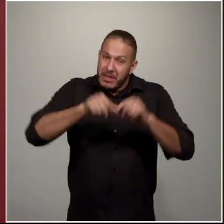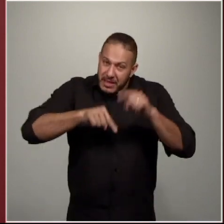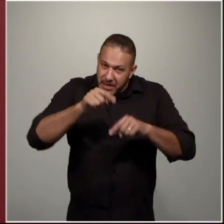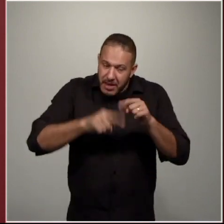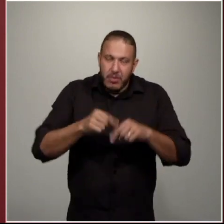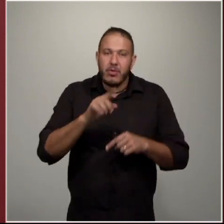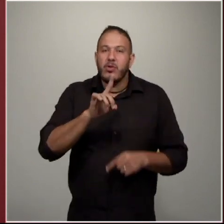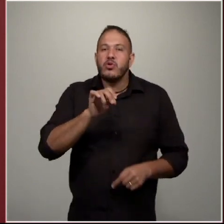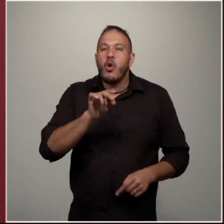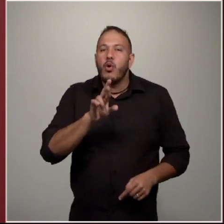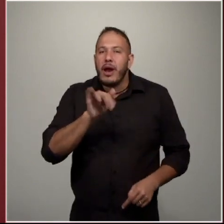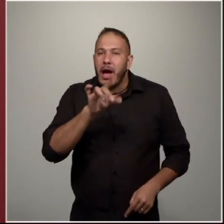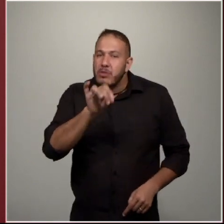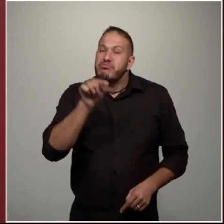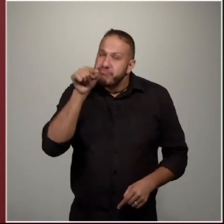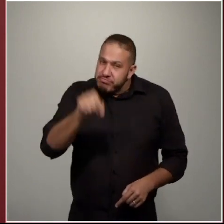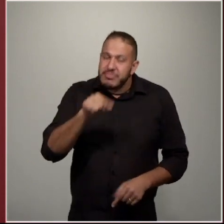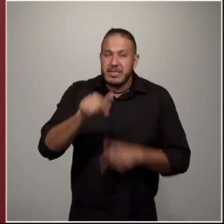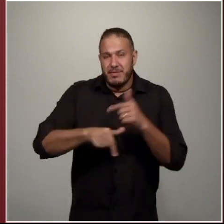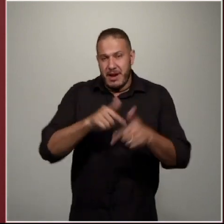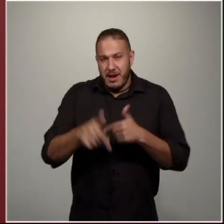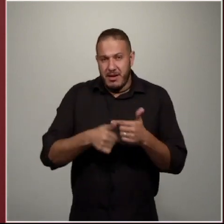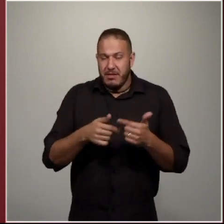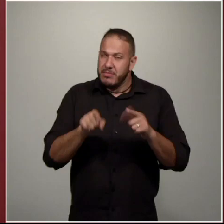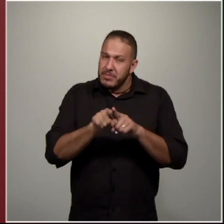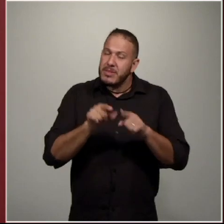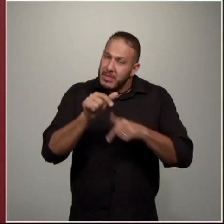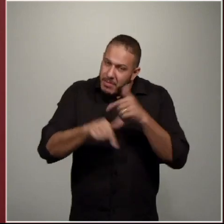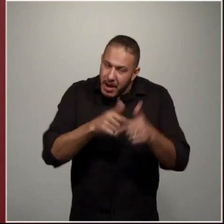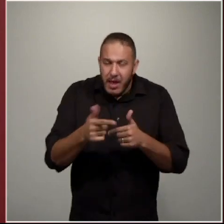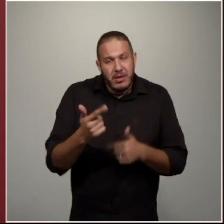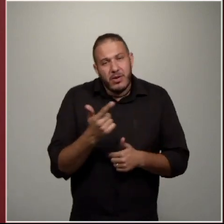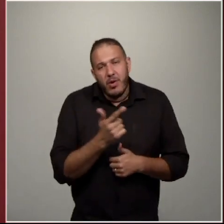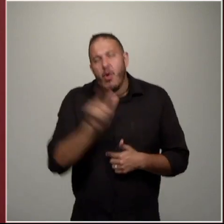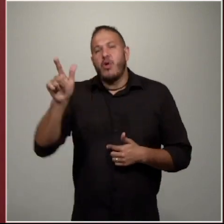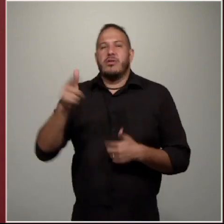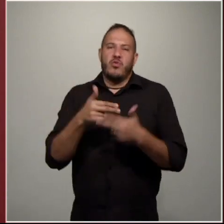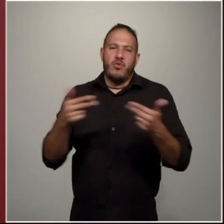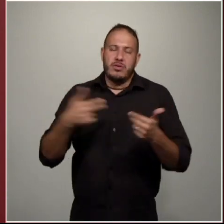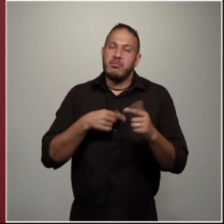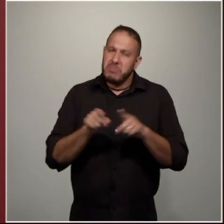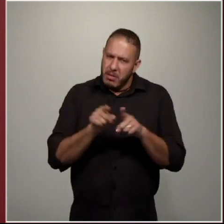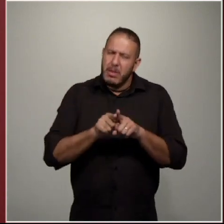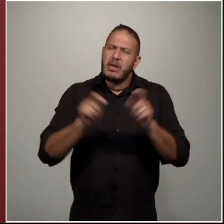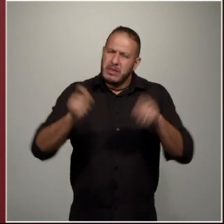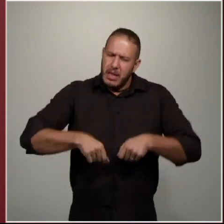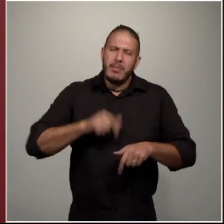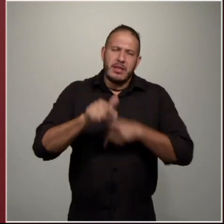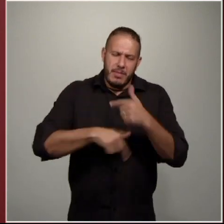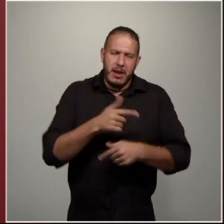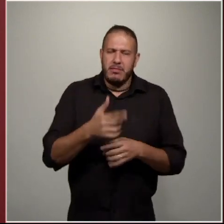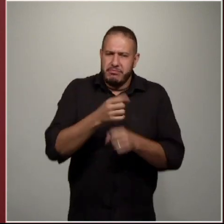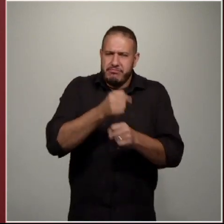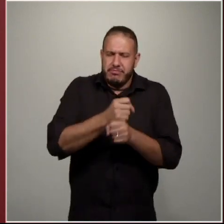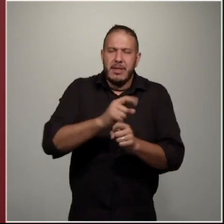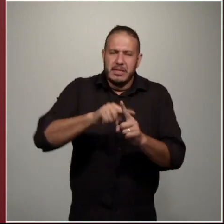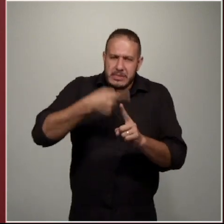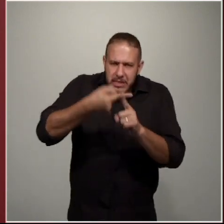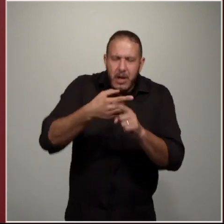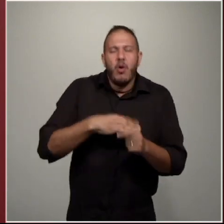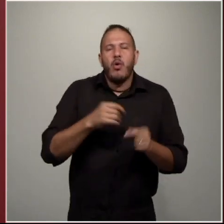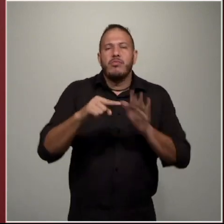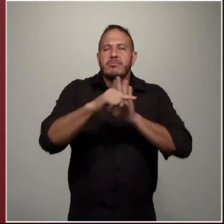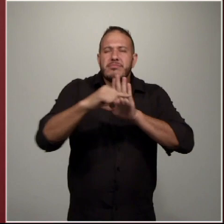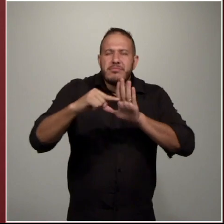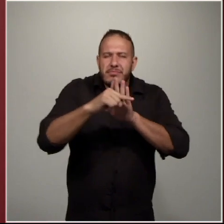isso já o material coisa era para trabalhar outras relações que também dá pra trabalhar edição dá pra trabalhar subtração mas